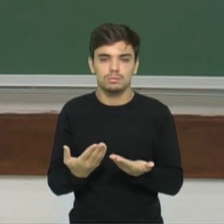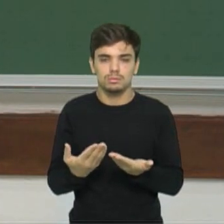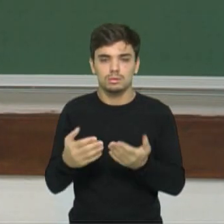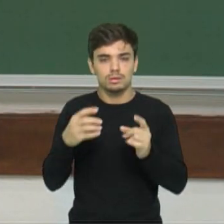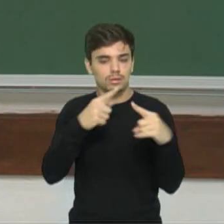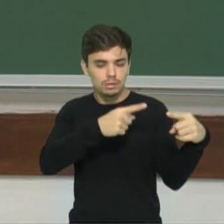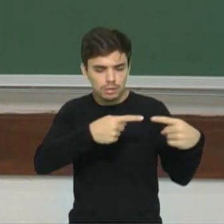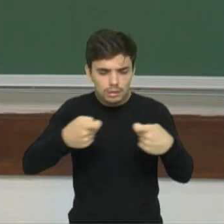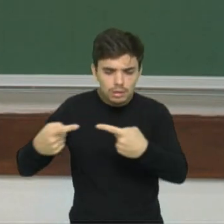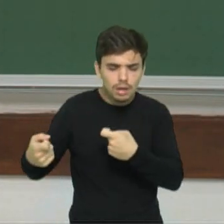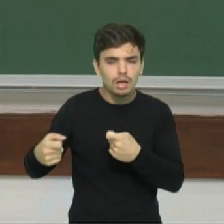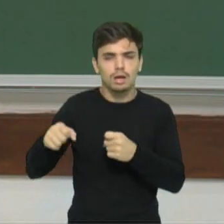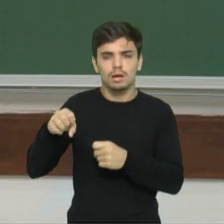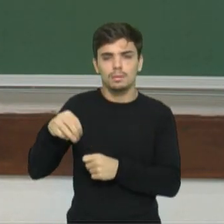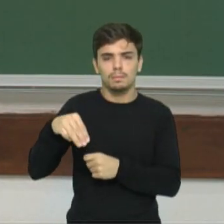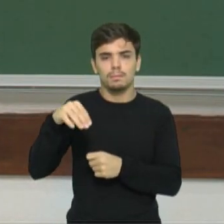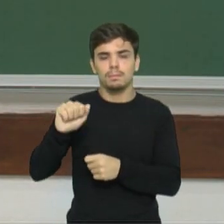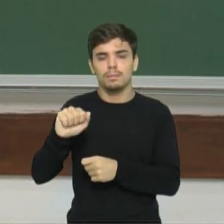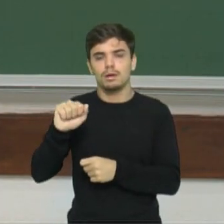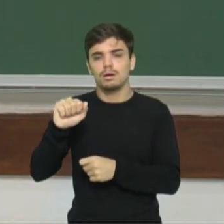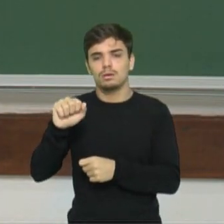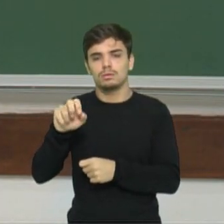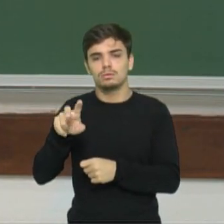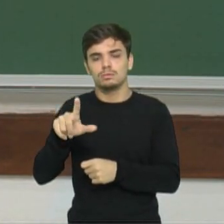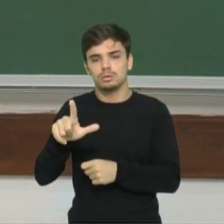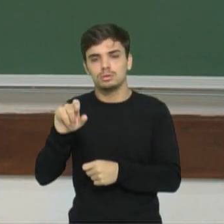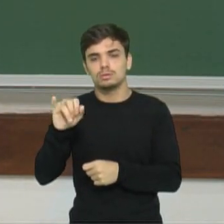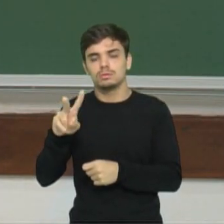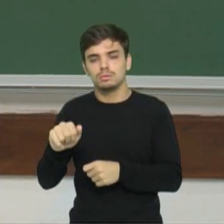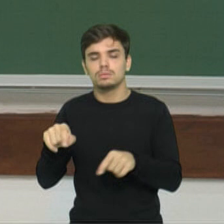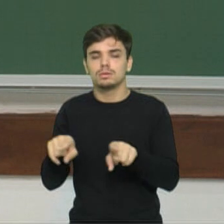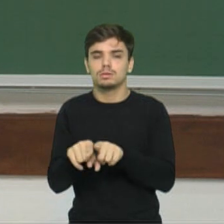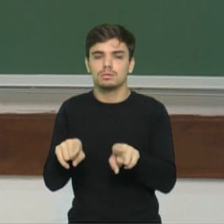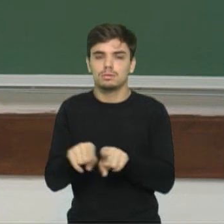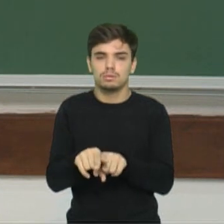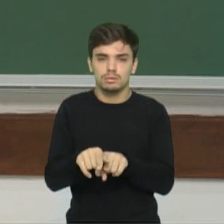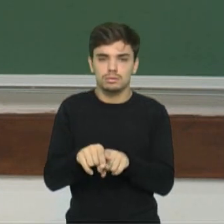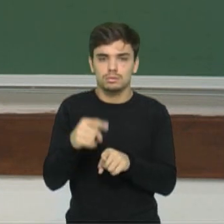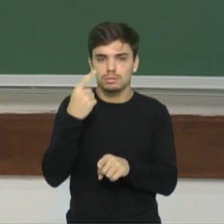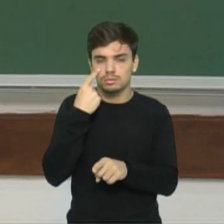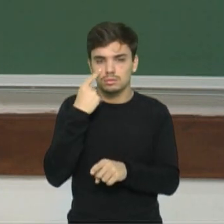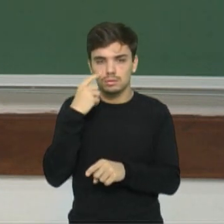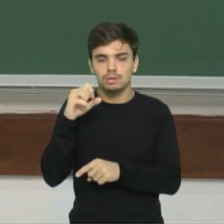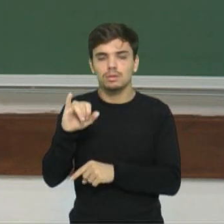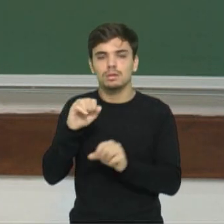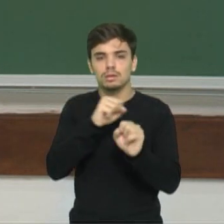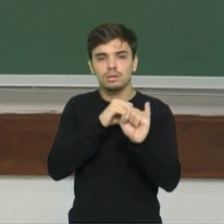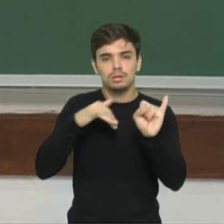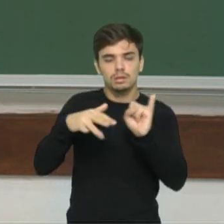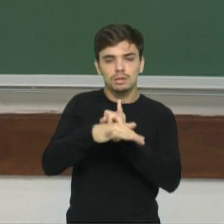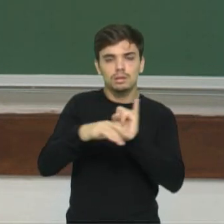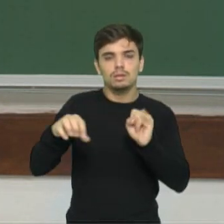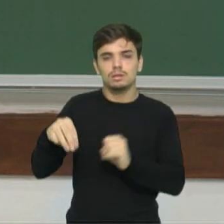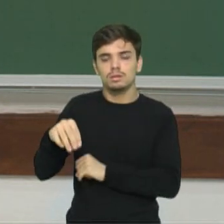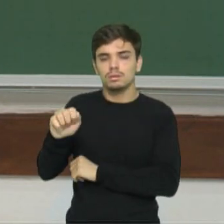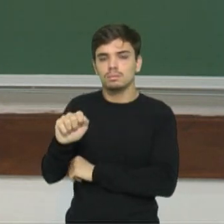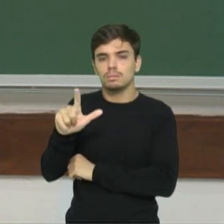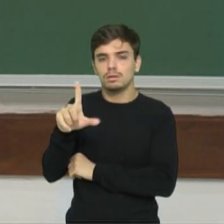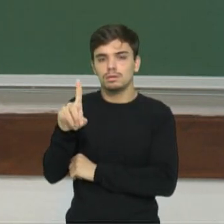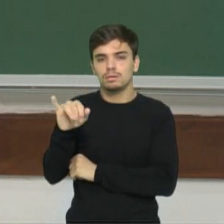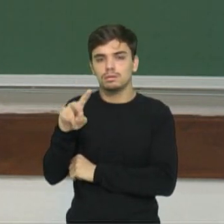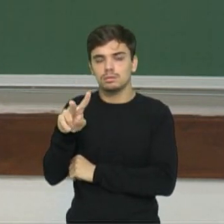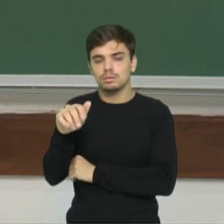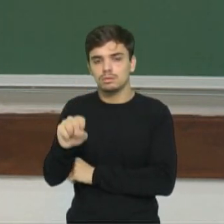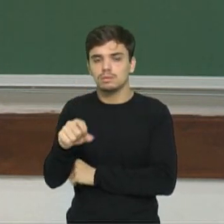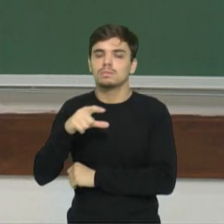em 1982, que a Argentina provocou pela posse das Ilhas Maldivas, uma possessão britânica até os dias de